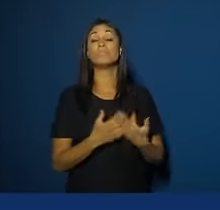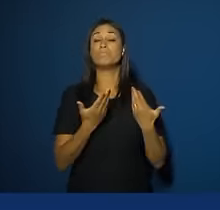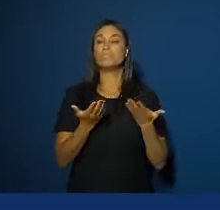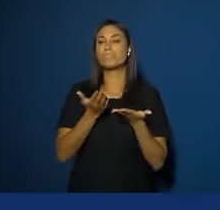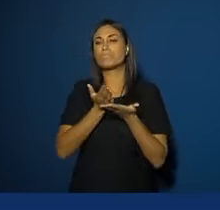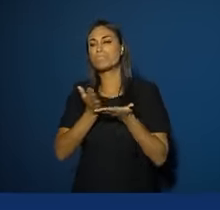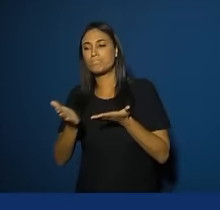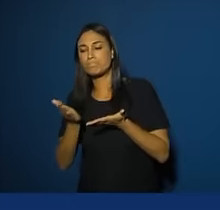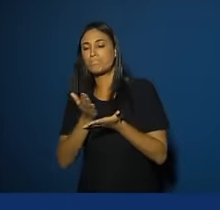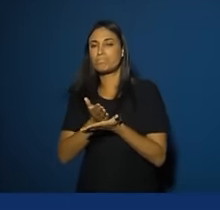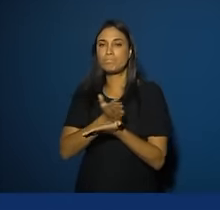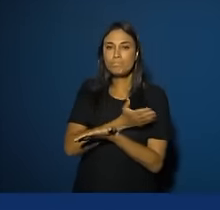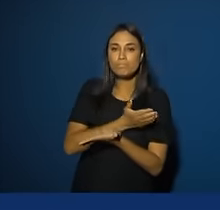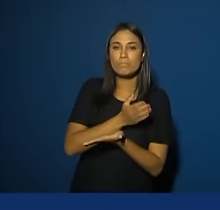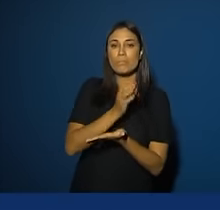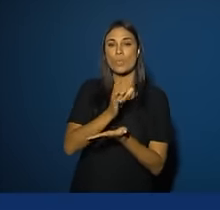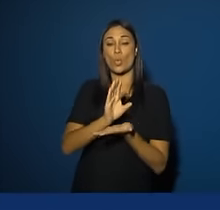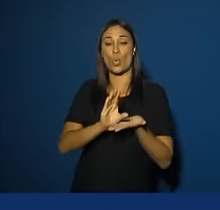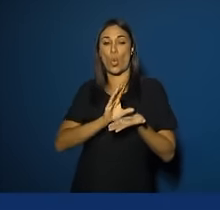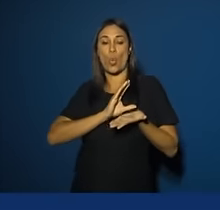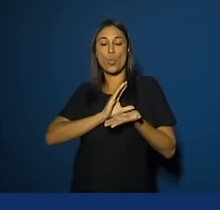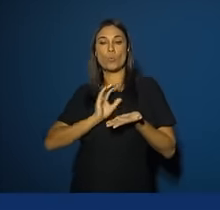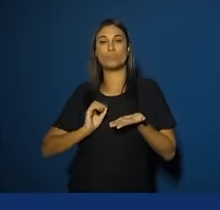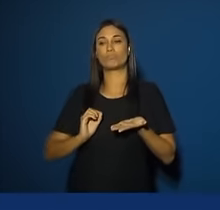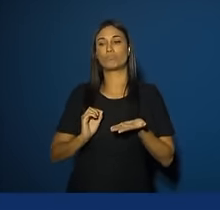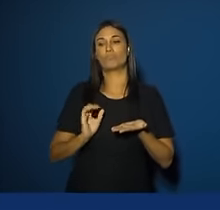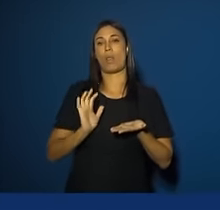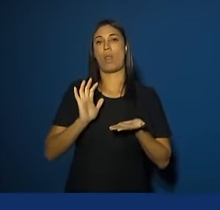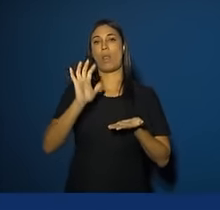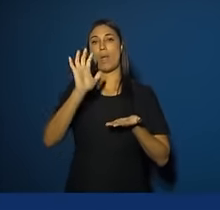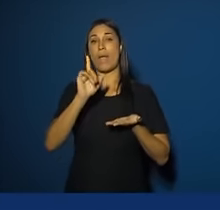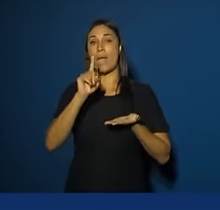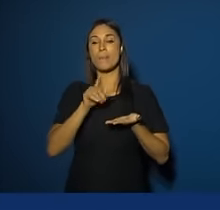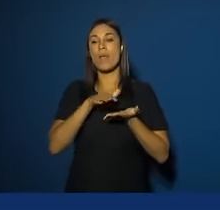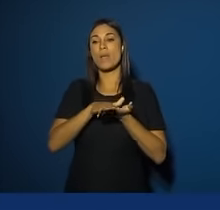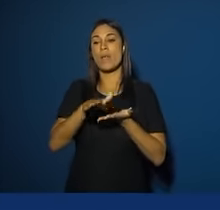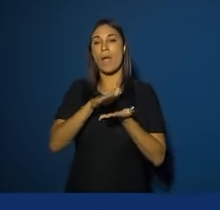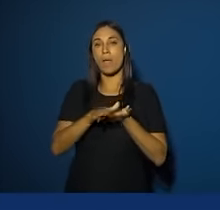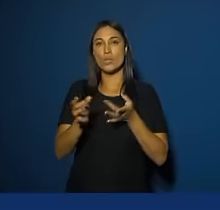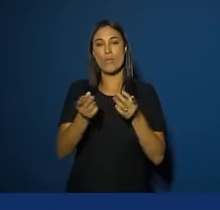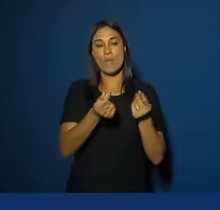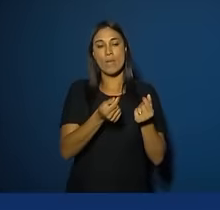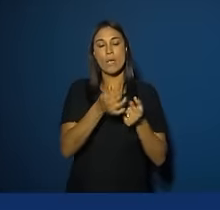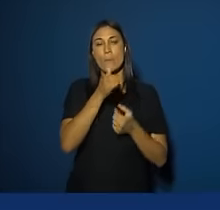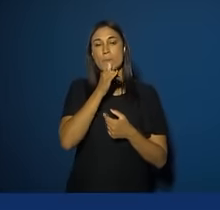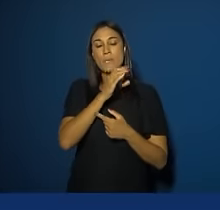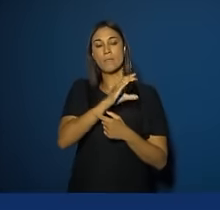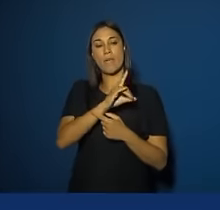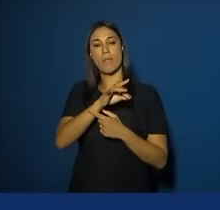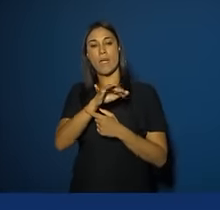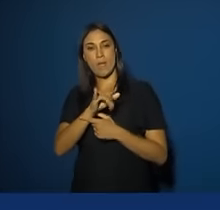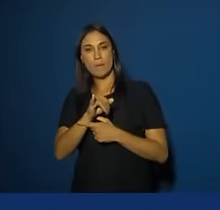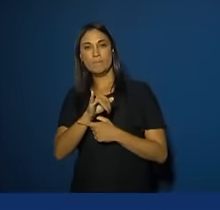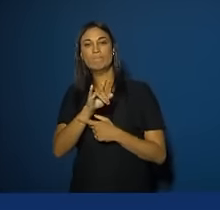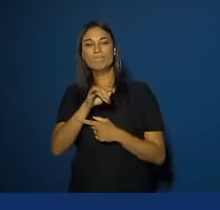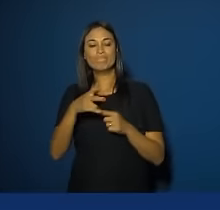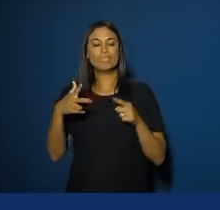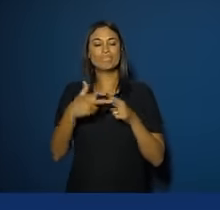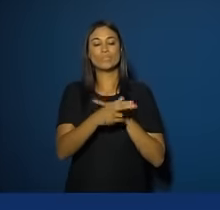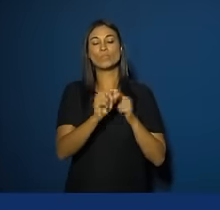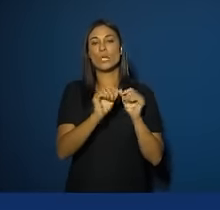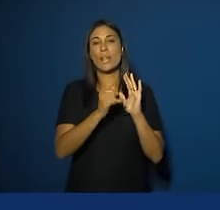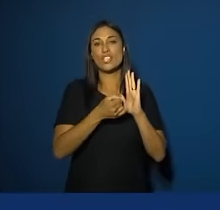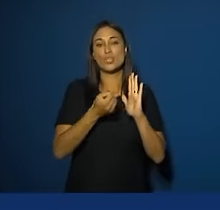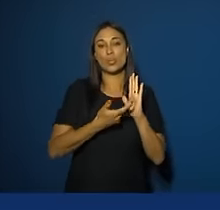Parte do lucro crescer vem já pela despesa financeira, né? Pega a CDI Plus, tu corta uma taxa média